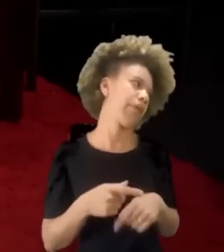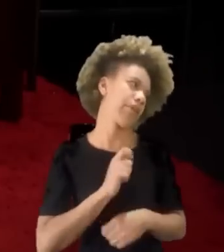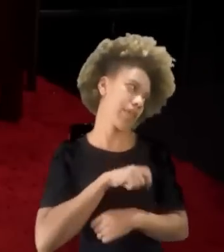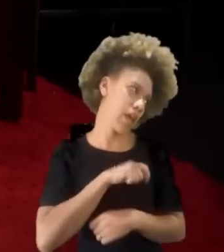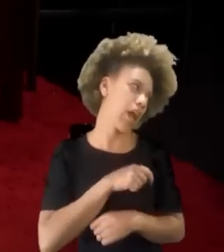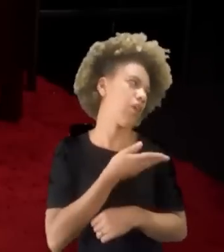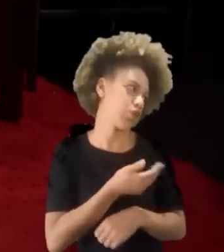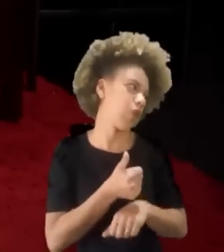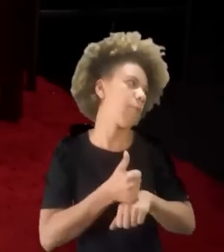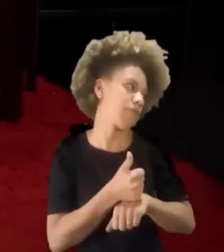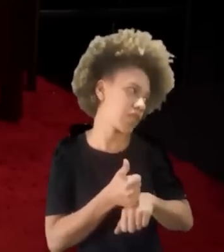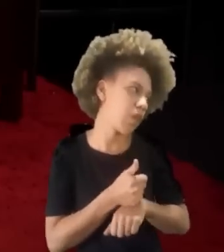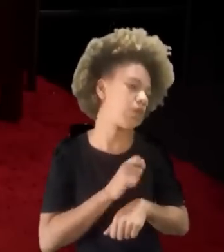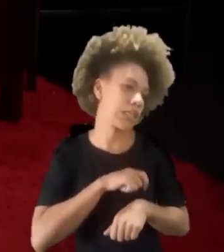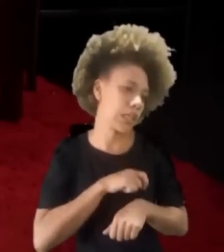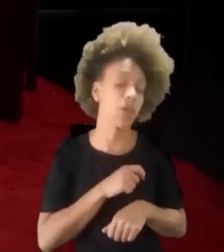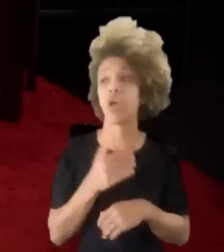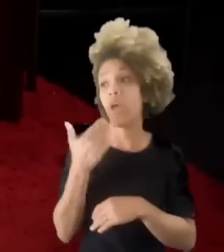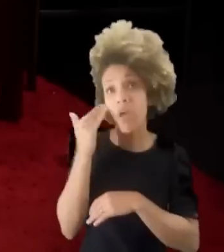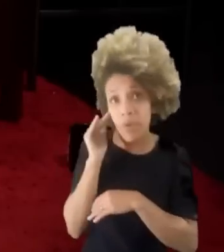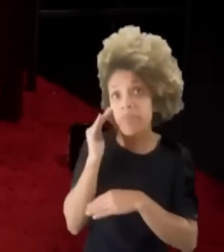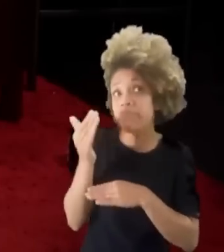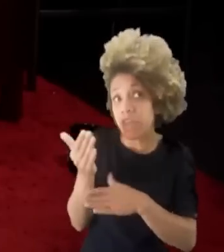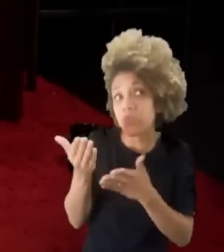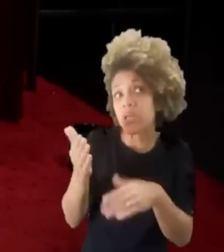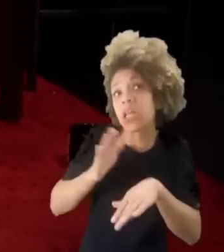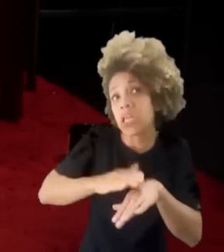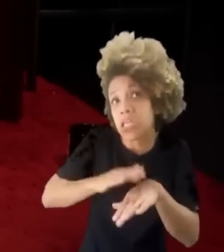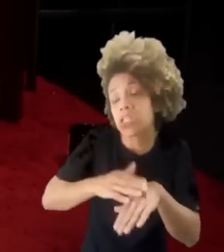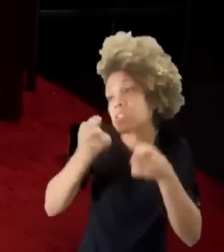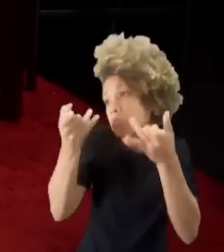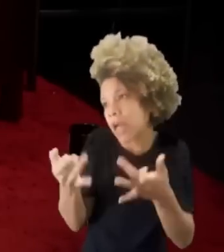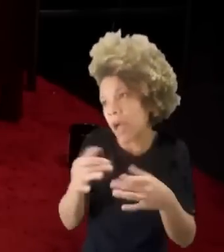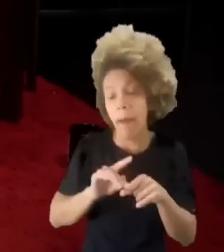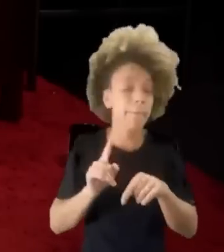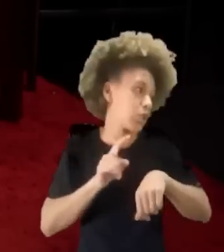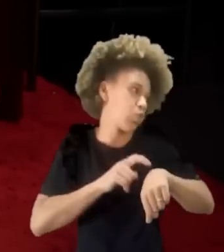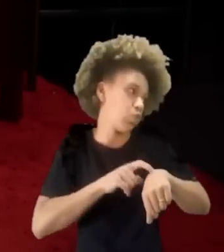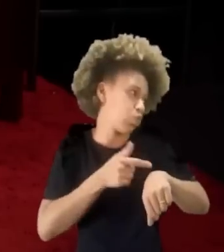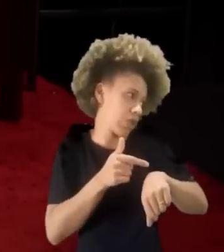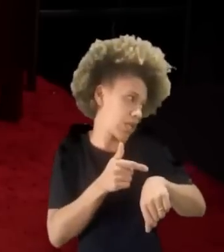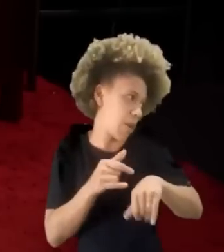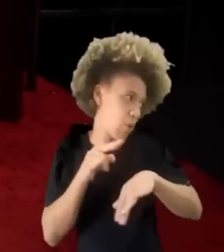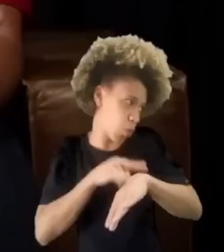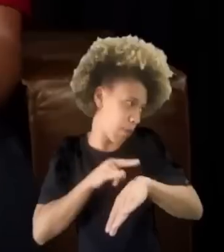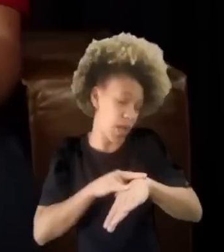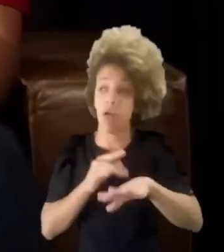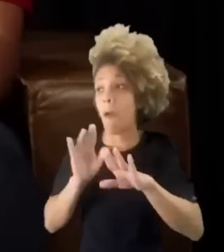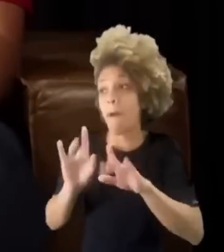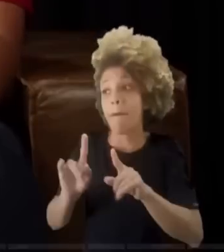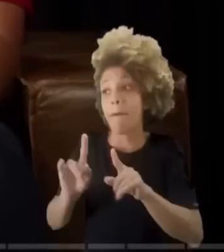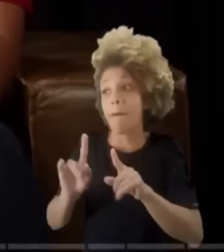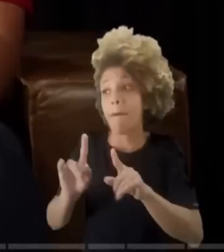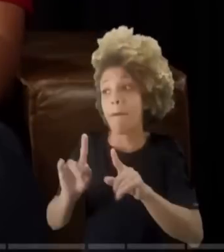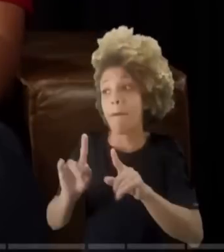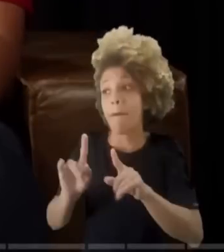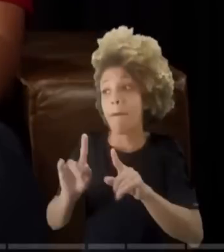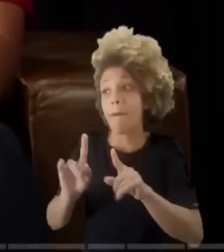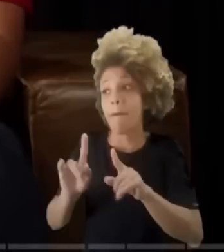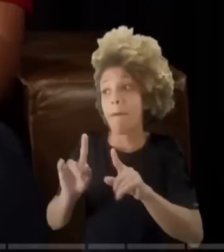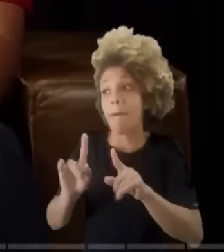mano quis fazer ali tipo mas a solução que